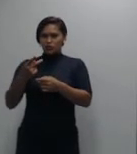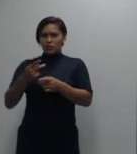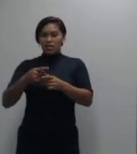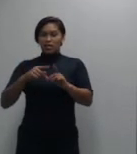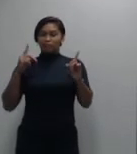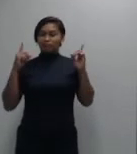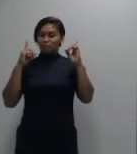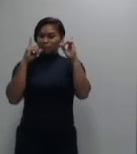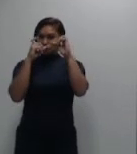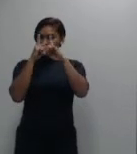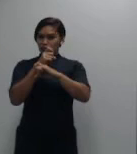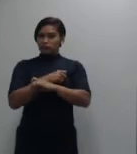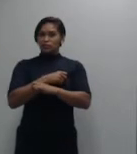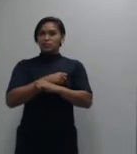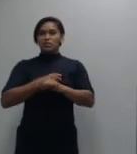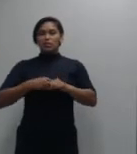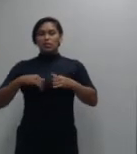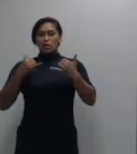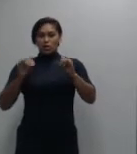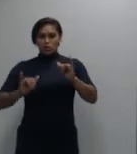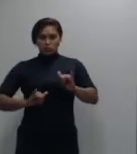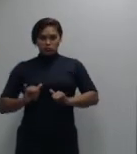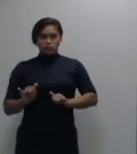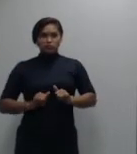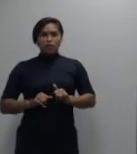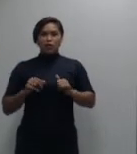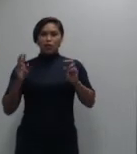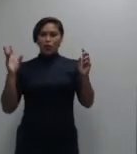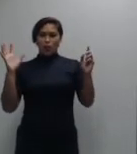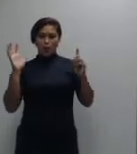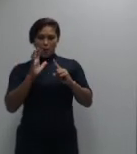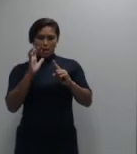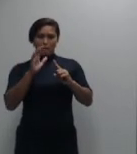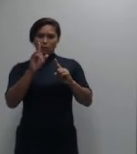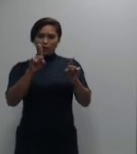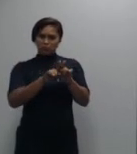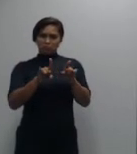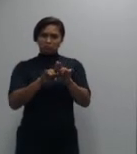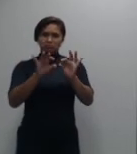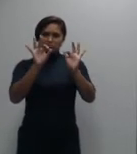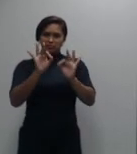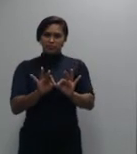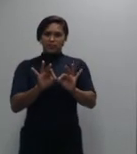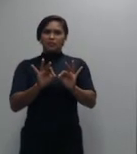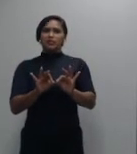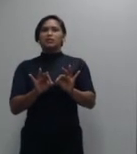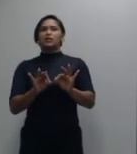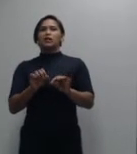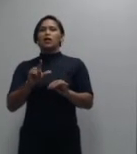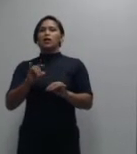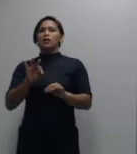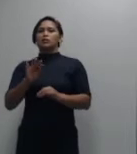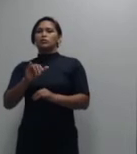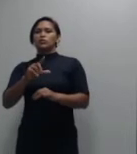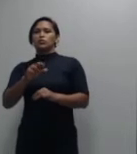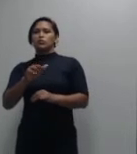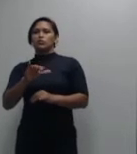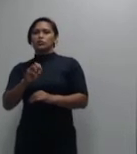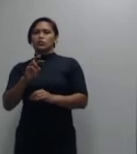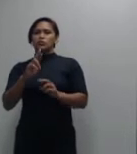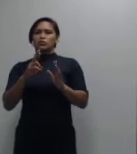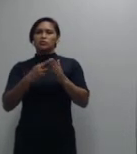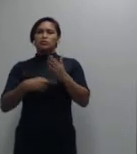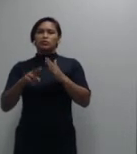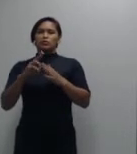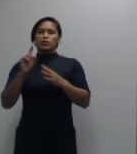é enterro e com grande repercussão é bem Jimmy aí esse recurso Foi recebido